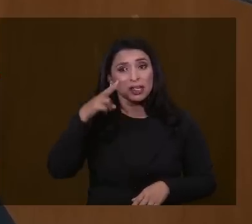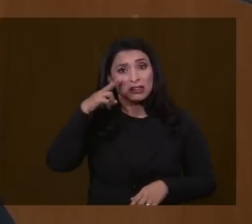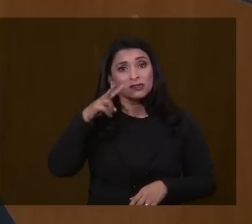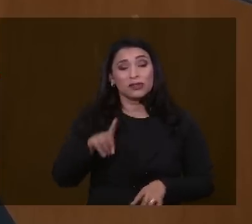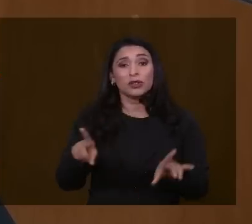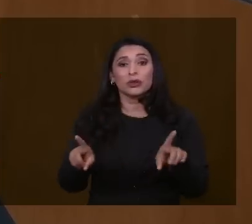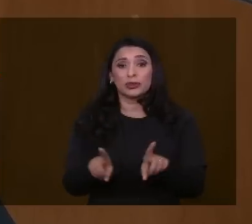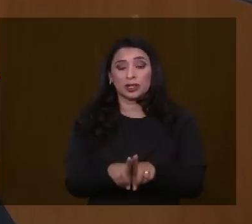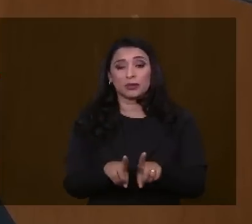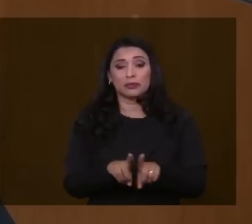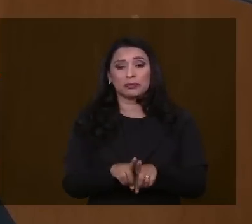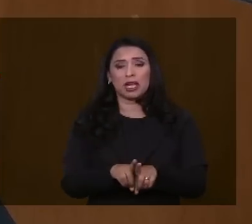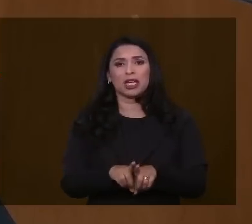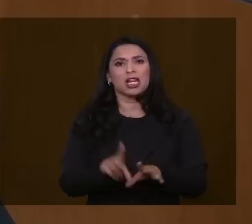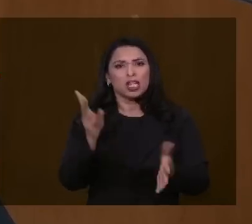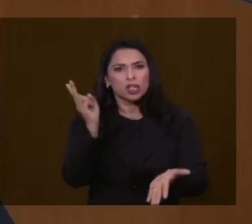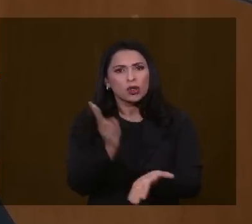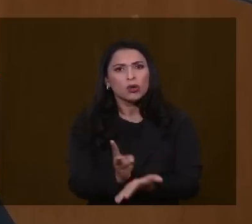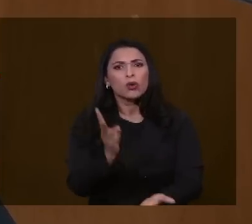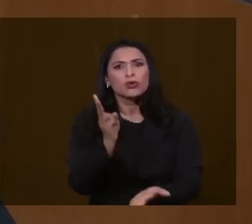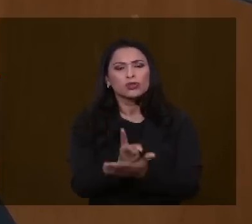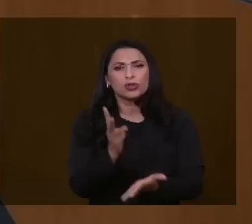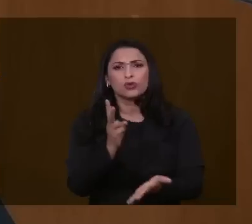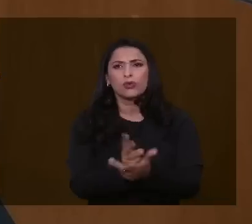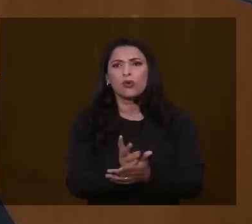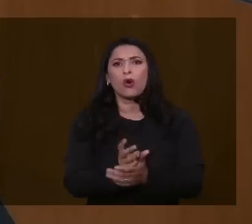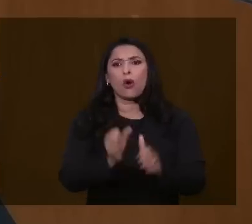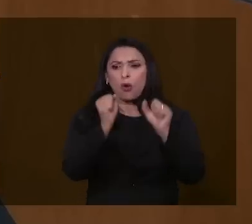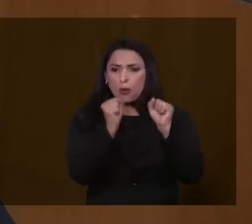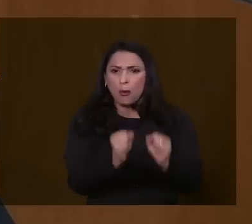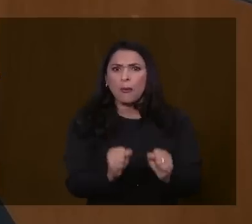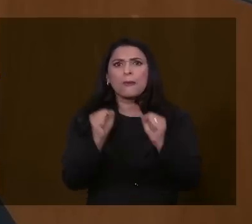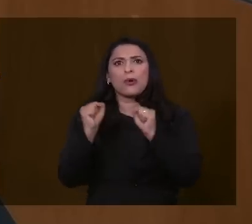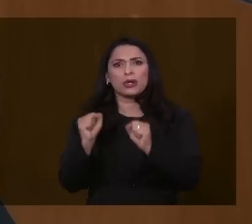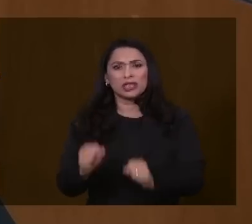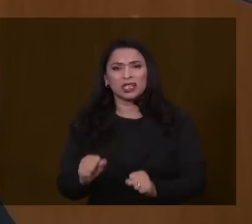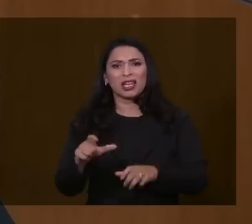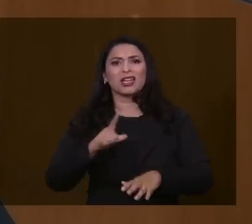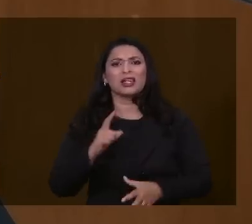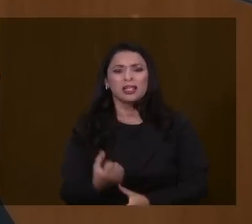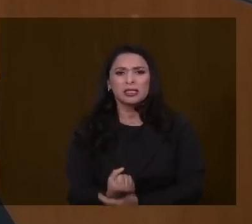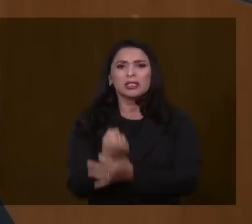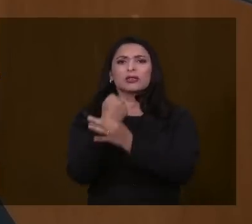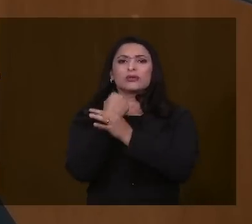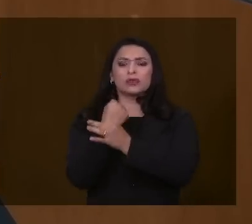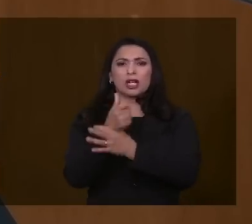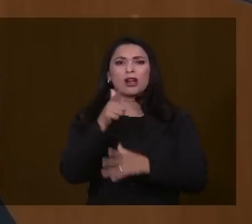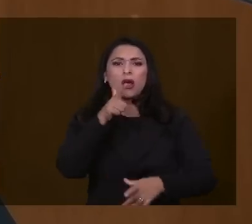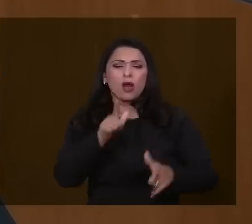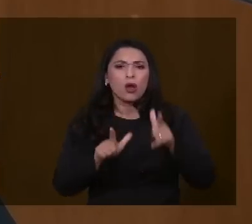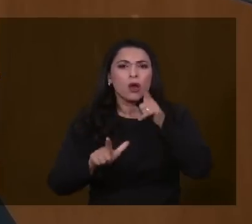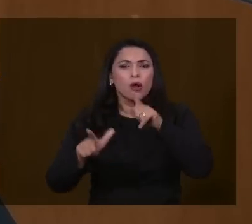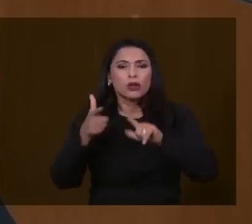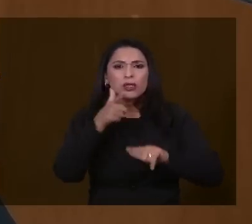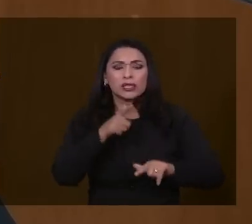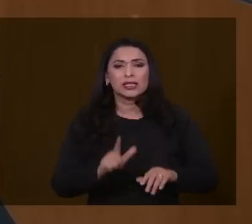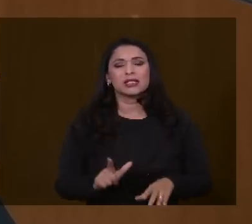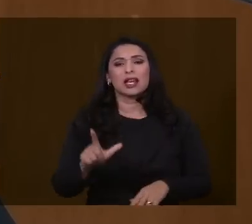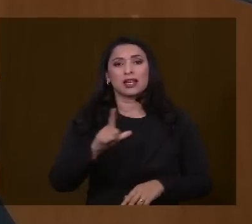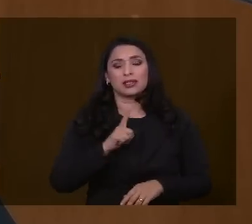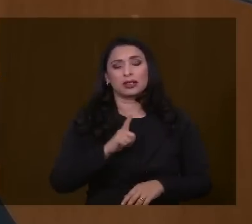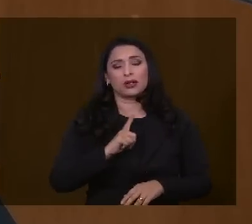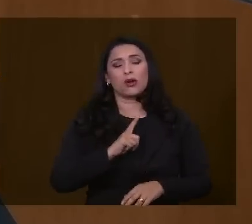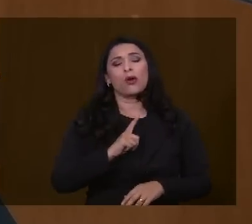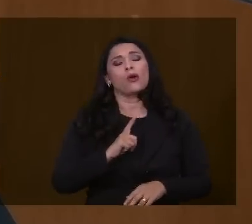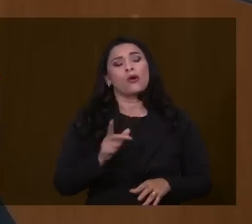conservada a autonomia funcional desse poder, garantia tão arduamente conquistada com o advento da